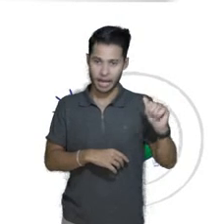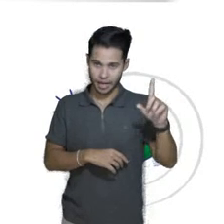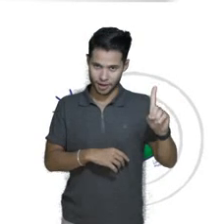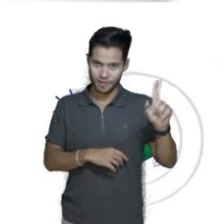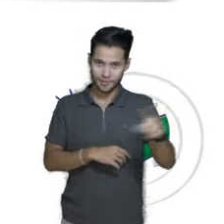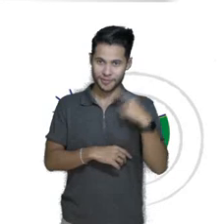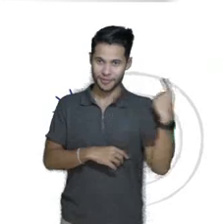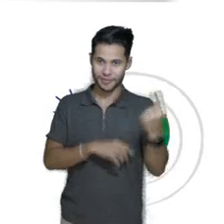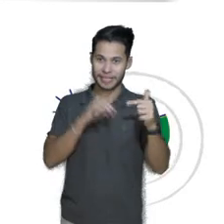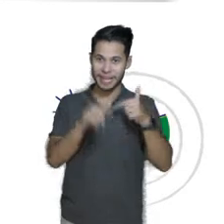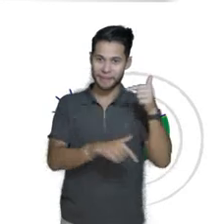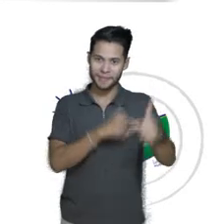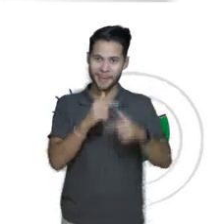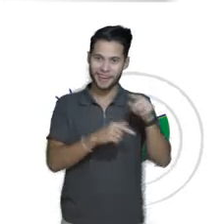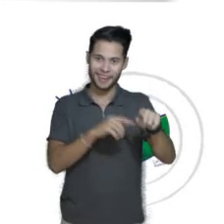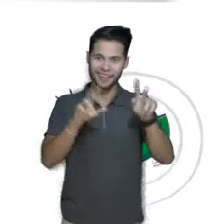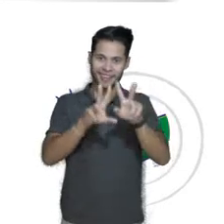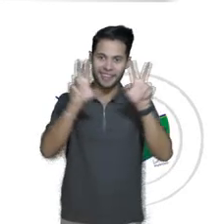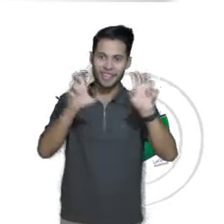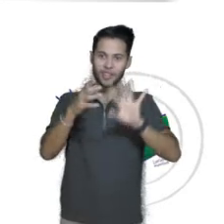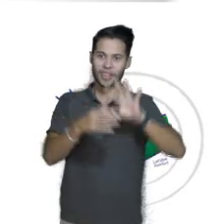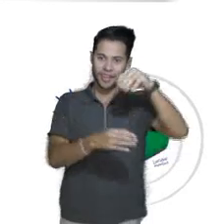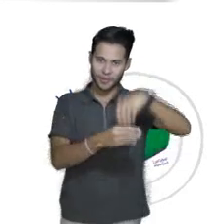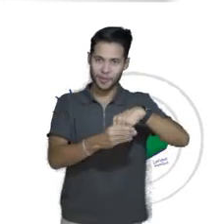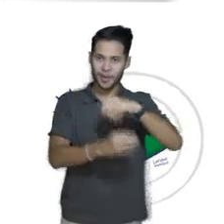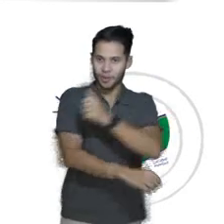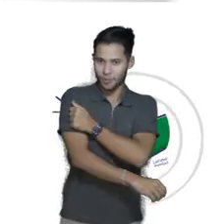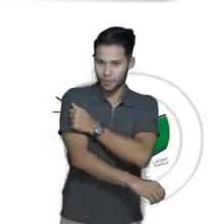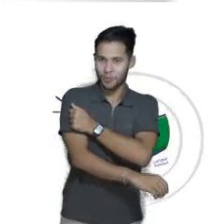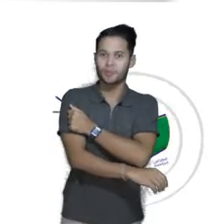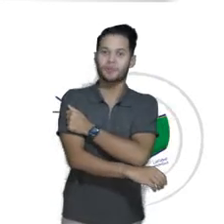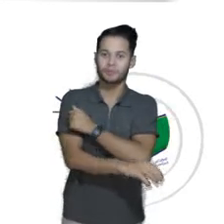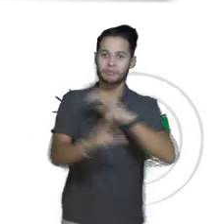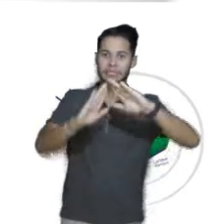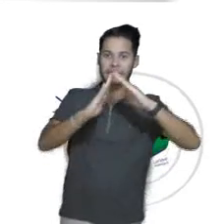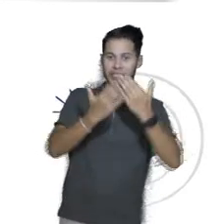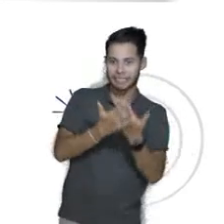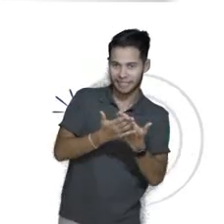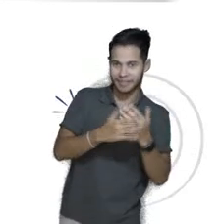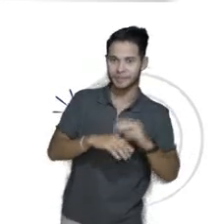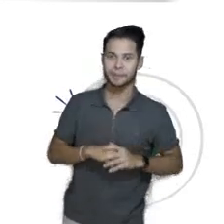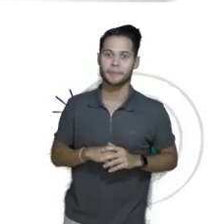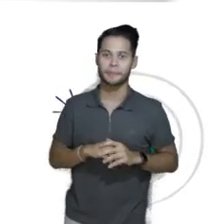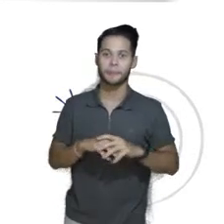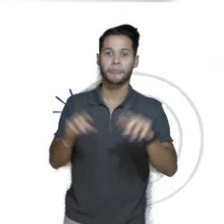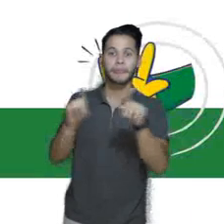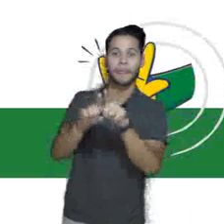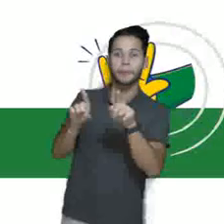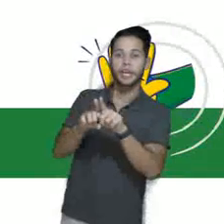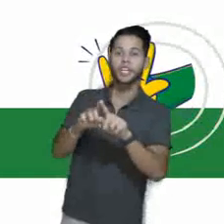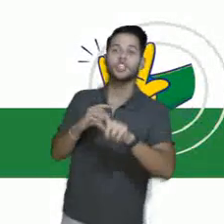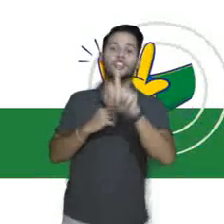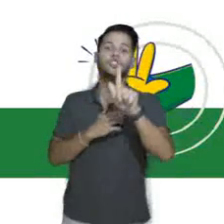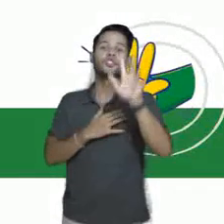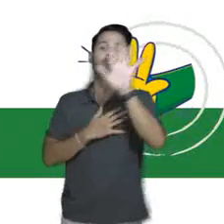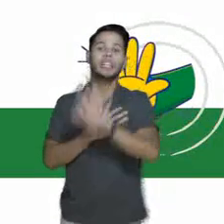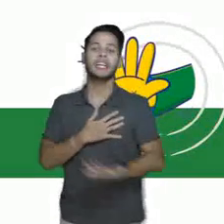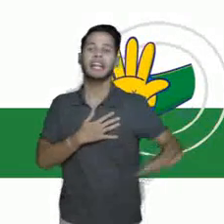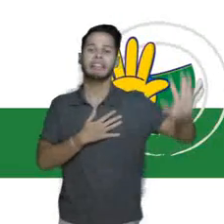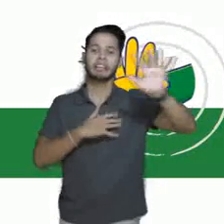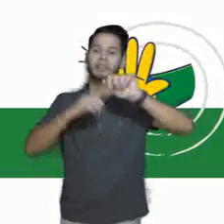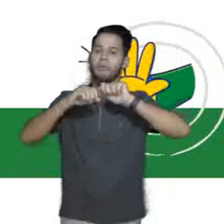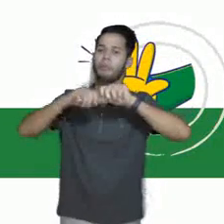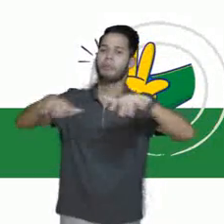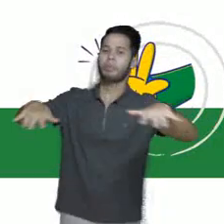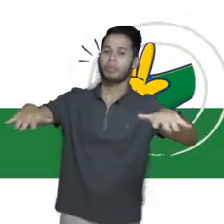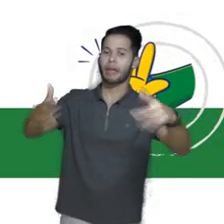aula ética relacional banalização do Mal aceitação do Mal menor O equívoco da generalização